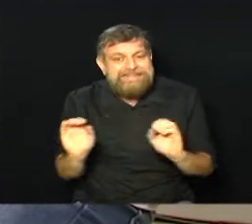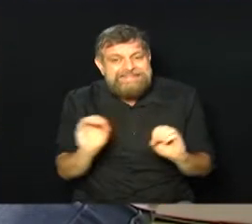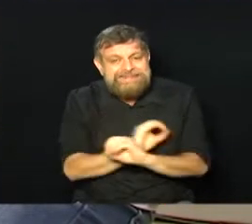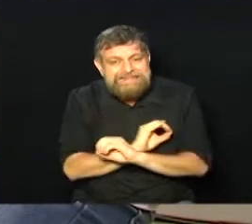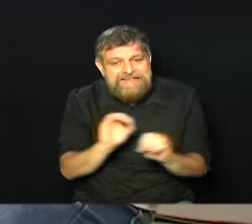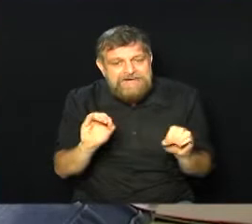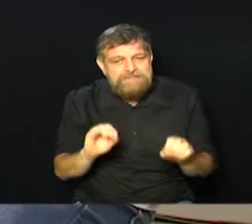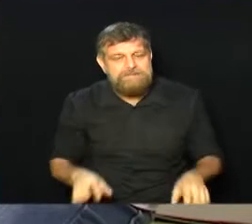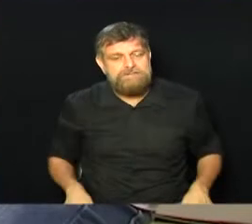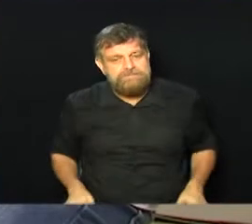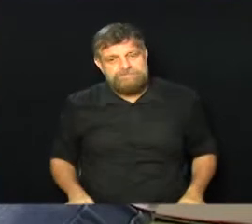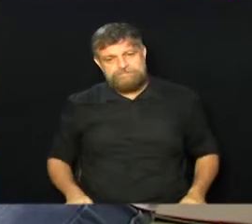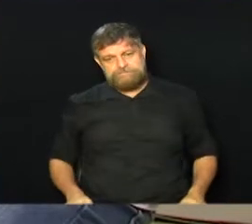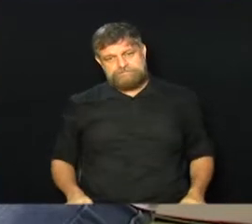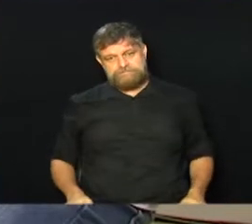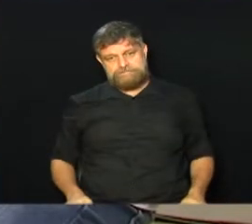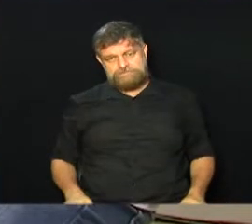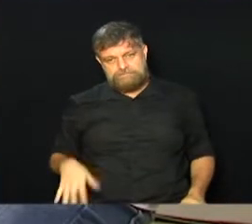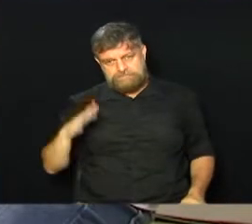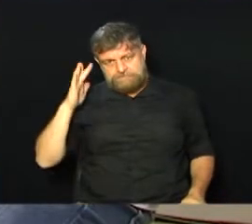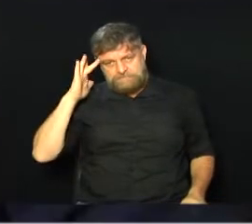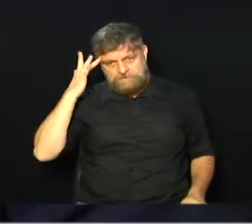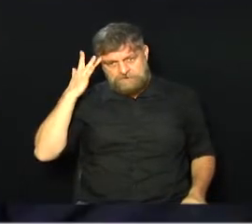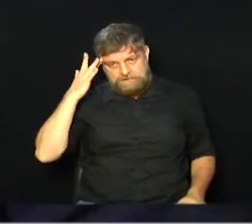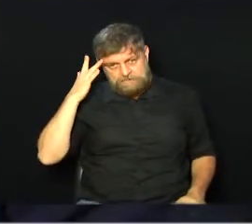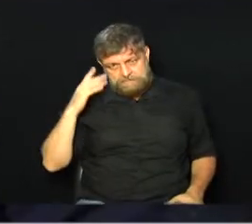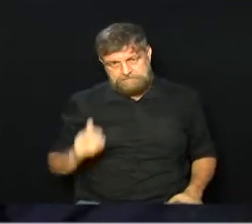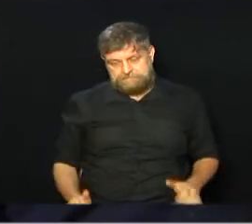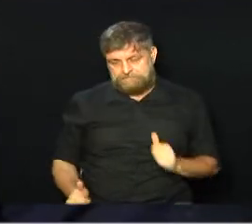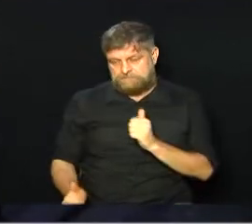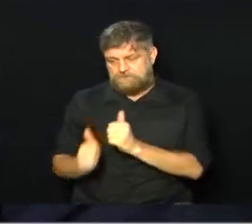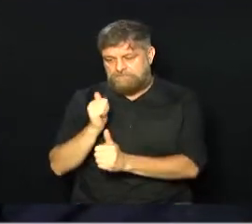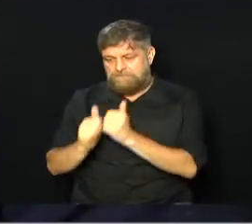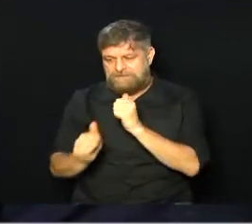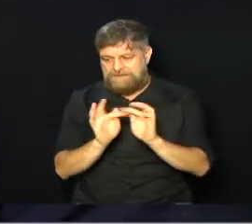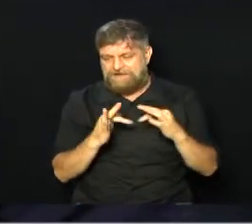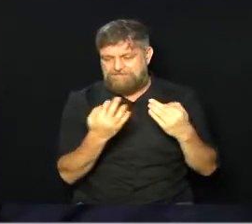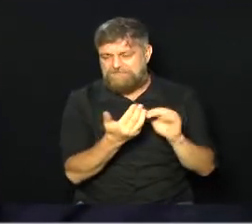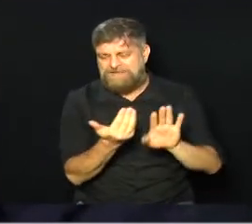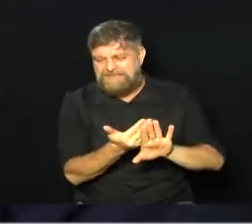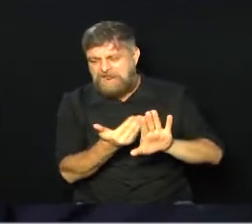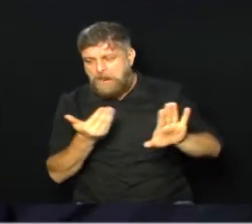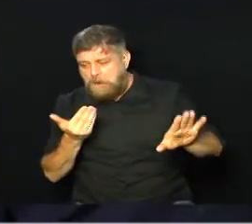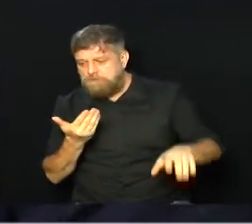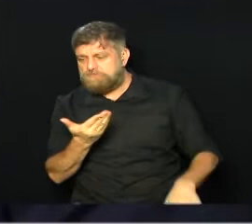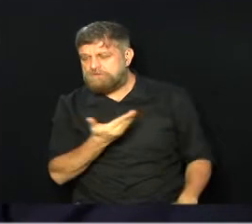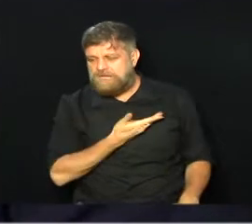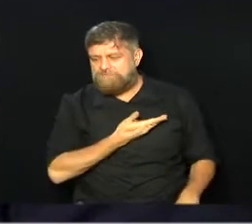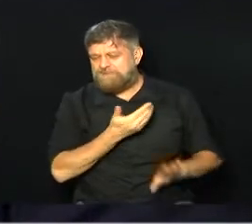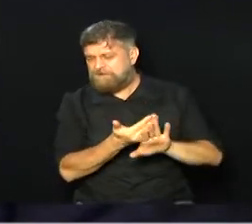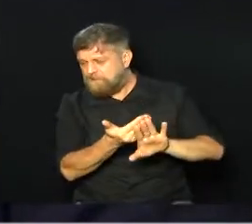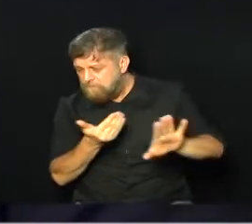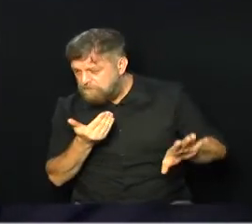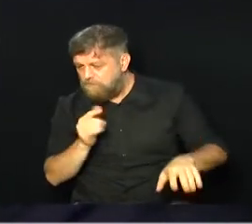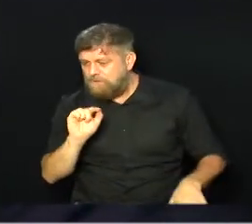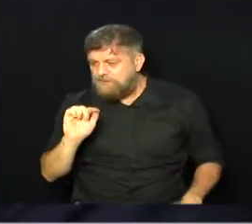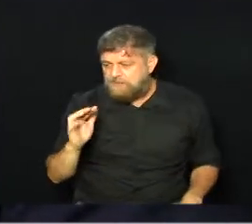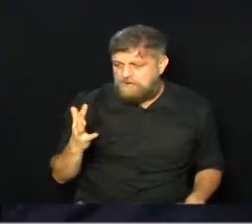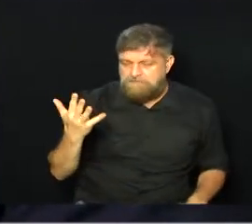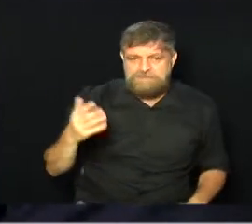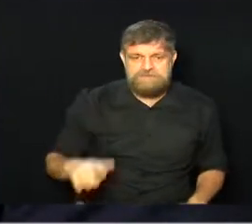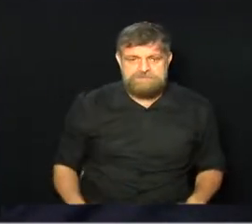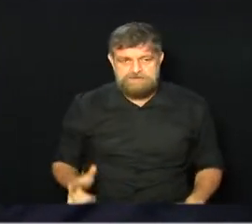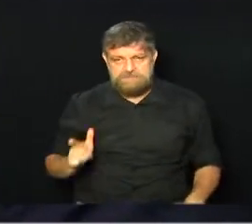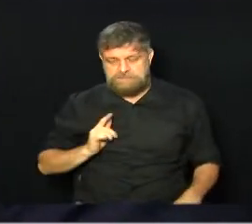Olha, eu acho que o jogador de futebol, ele já está longe da família, ele já está longe de amigos. Acabo que, vamos supor, na